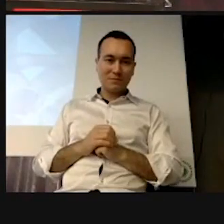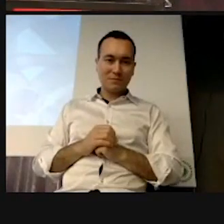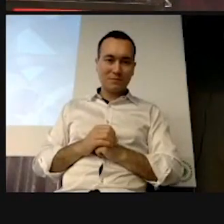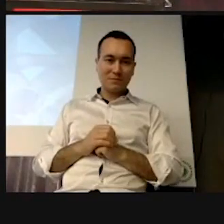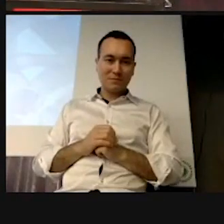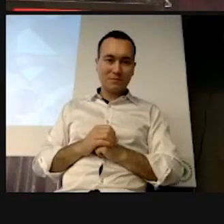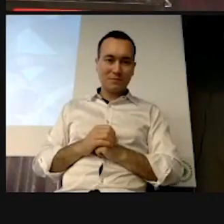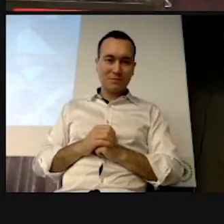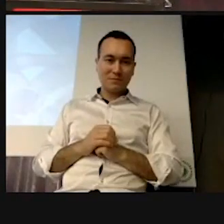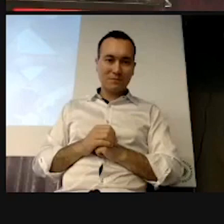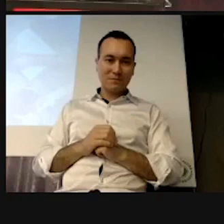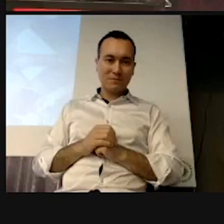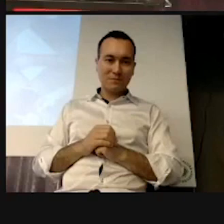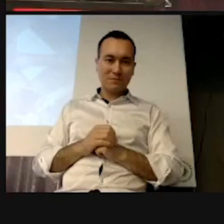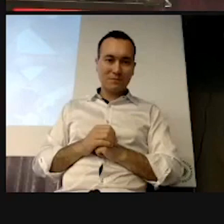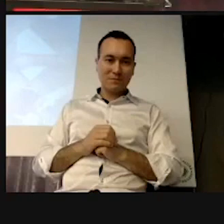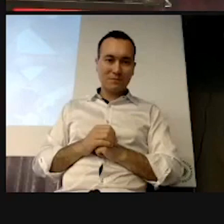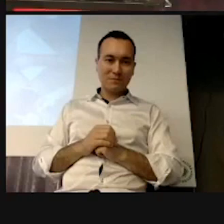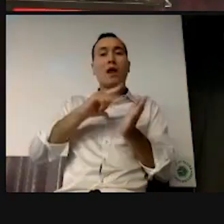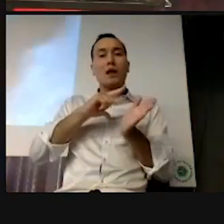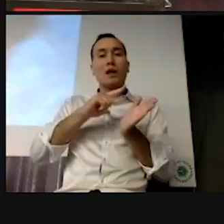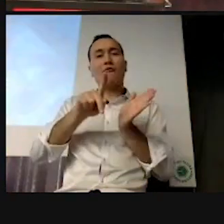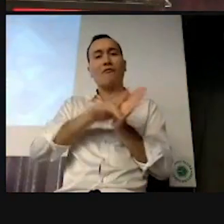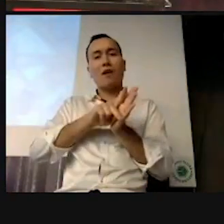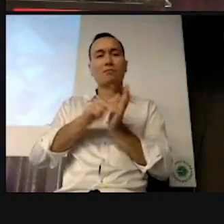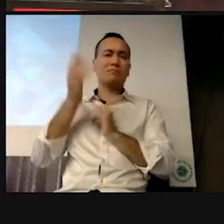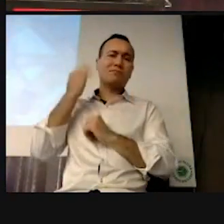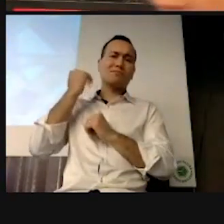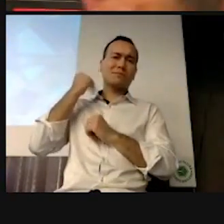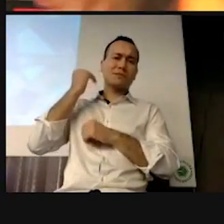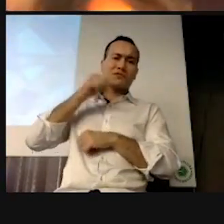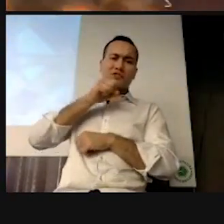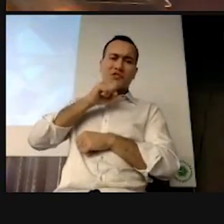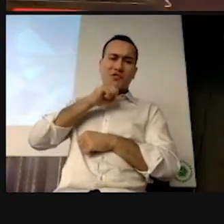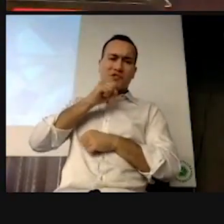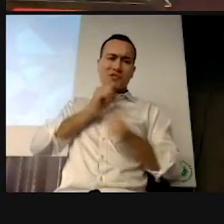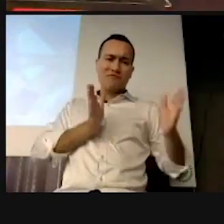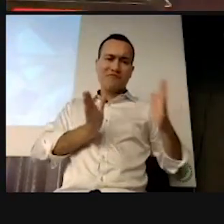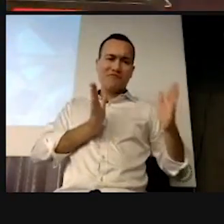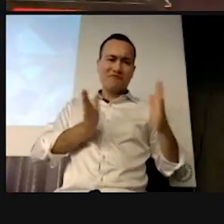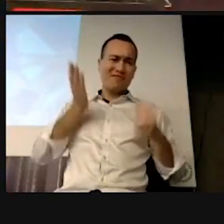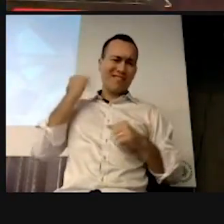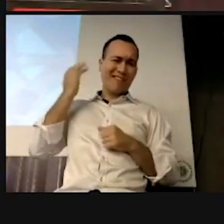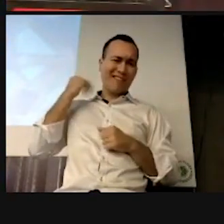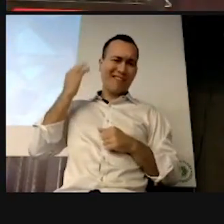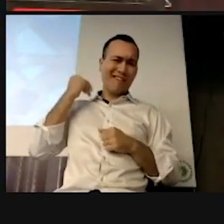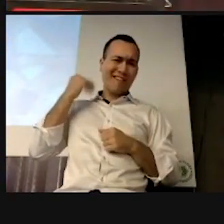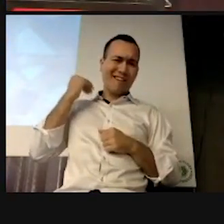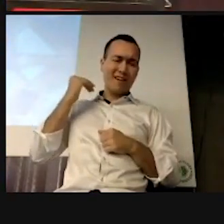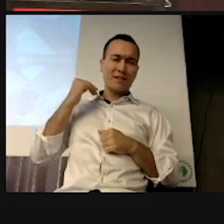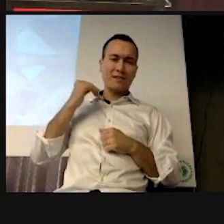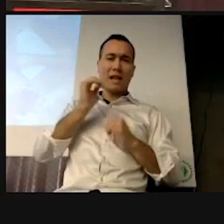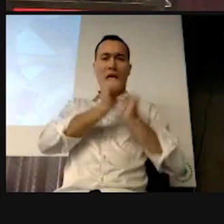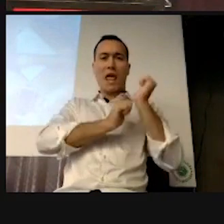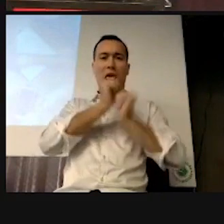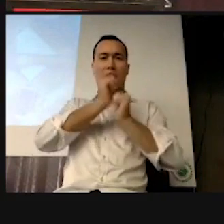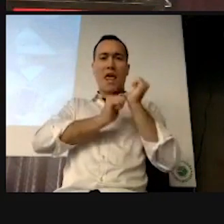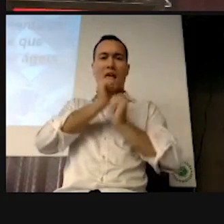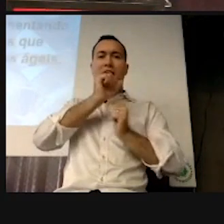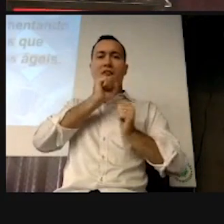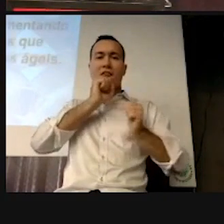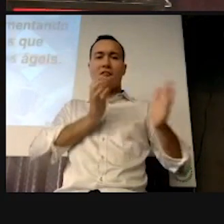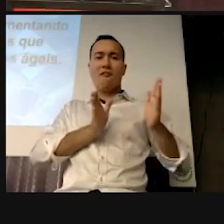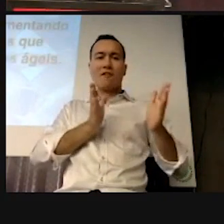era industrial e que, de novo, não cabem mais no mercado agora. Nós estamos vivendo uma nova era, então acho que a gente tem uma